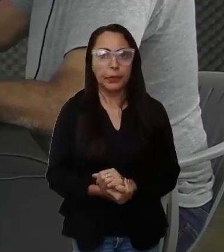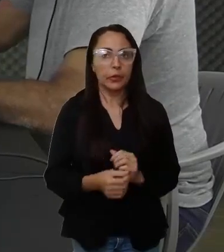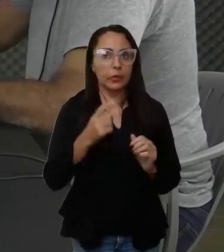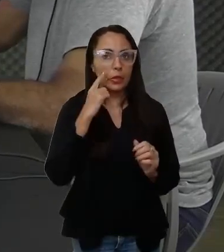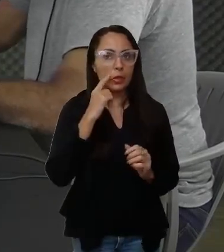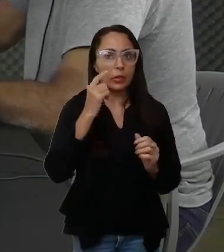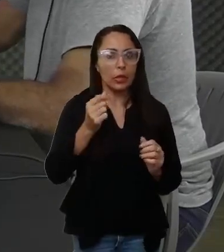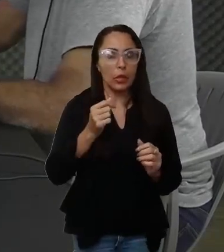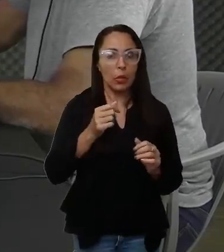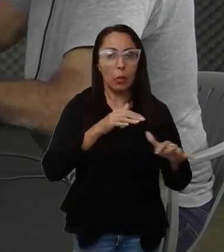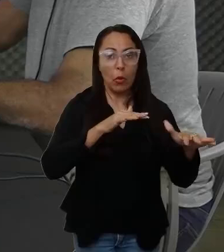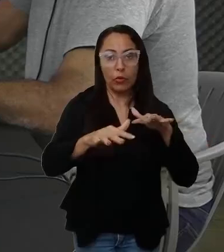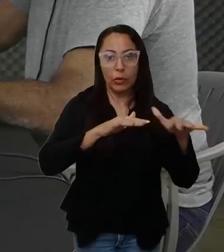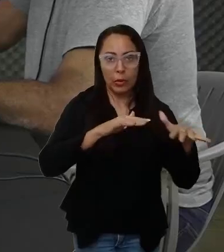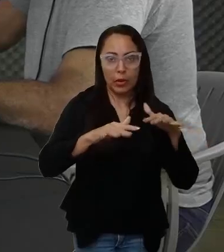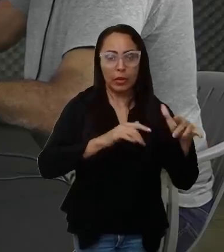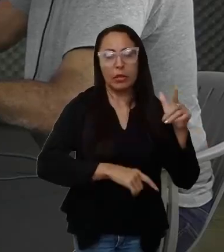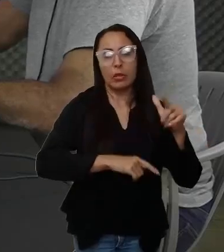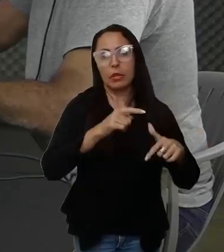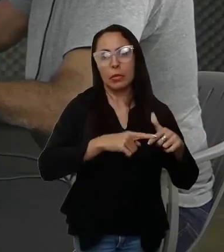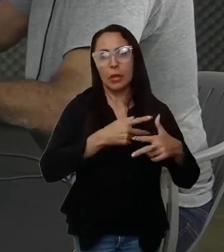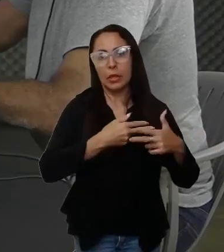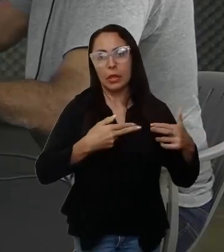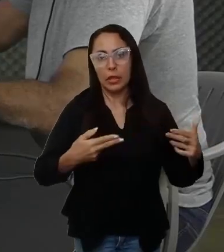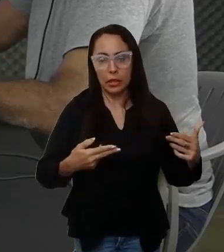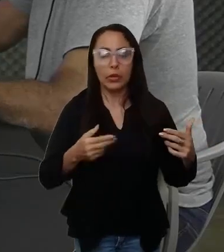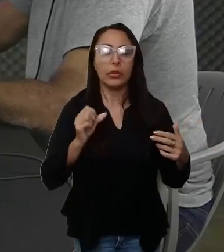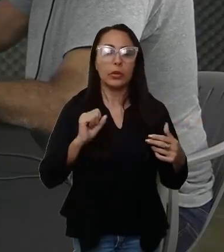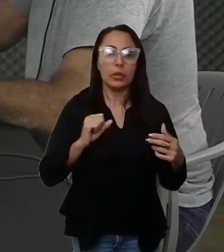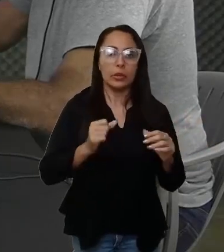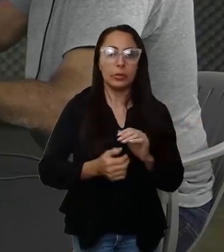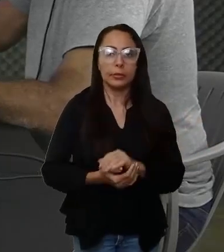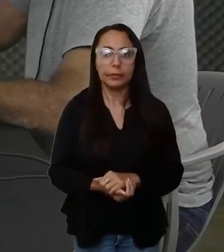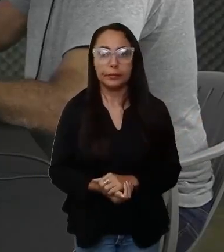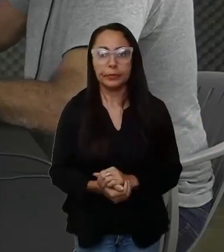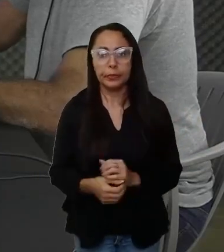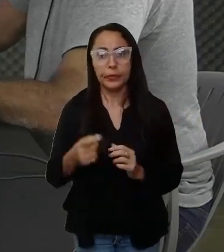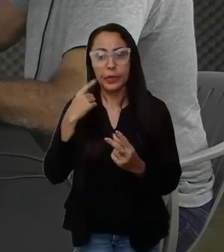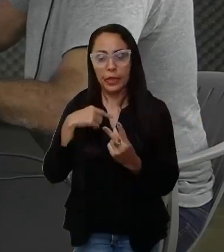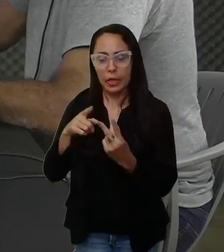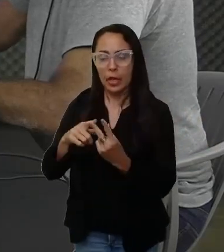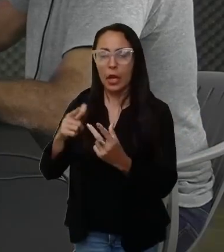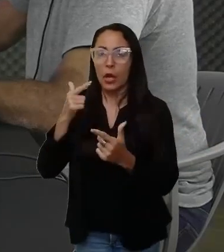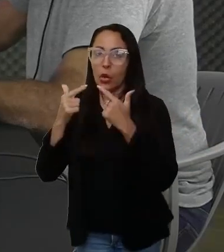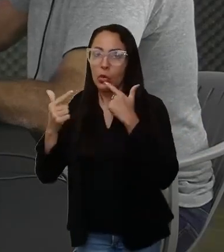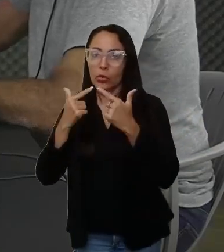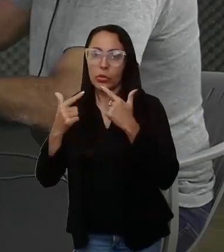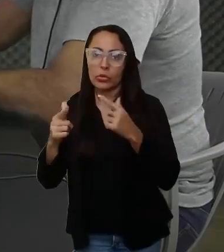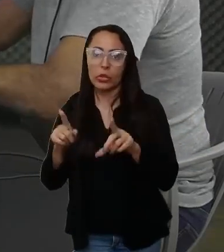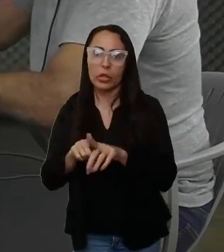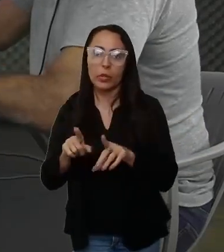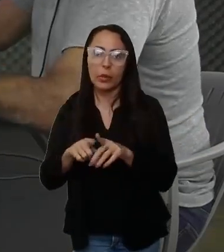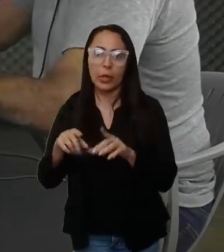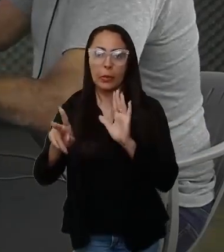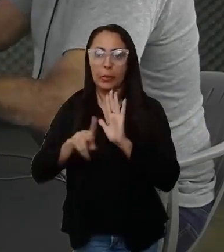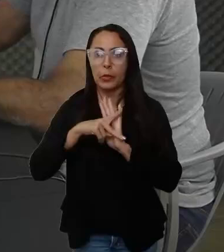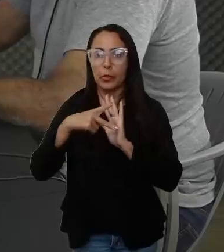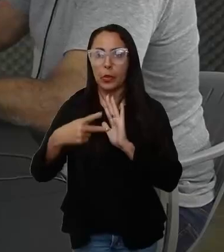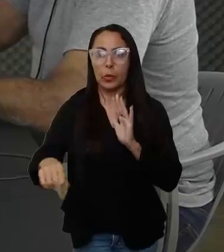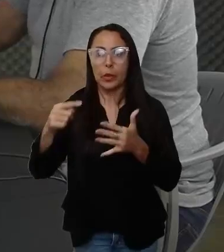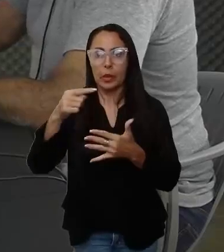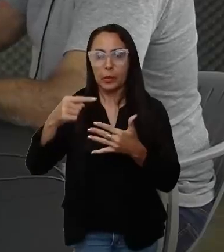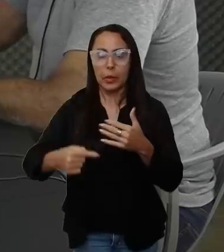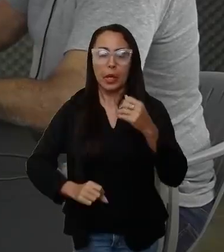distribuir, né, movimentar materiais, produtos, etc. A logística também acaba se apropriando das questões da